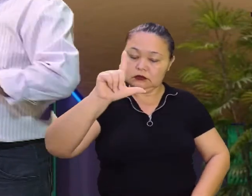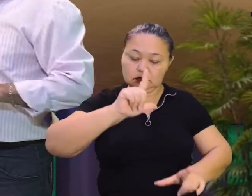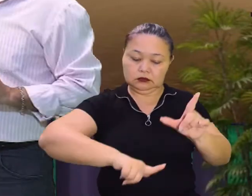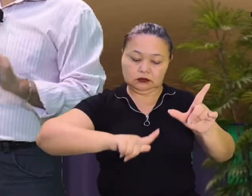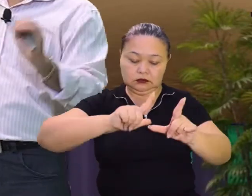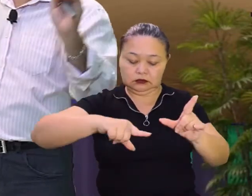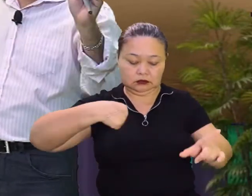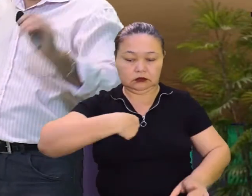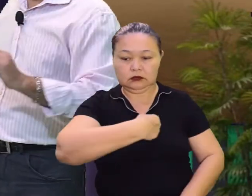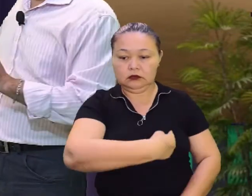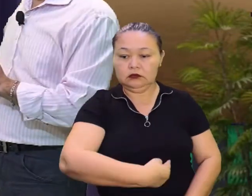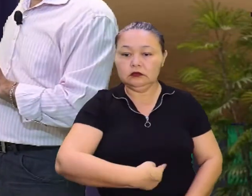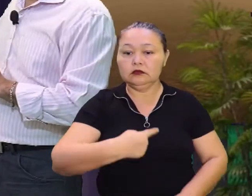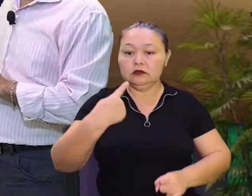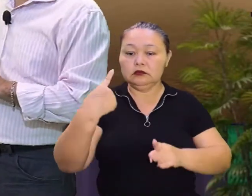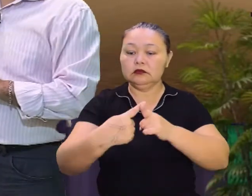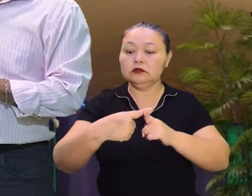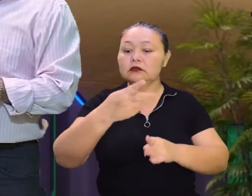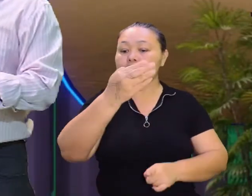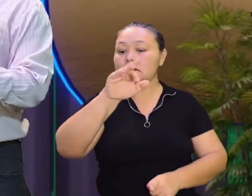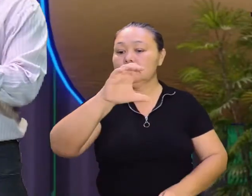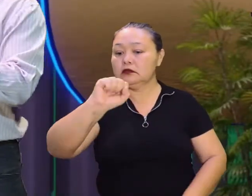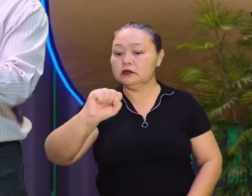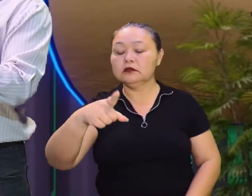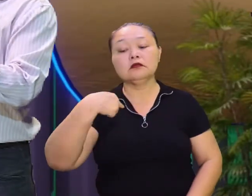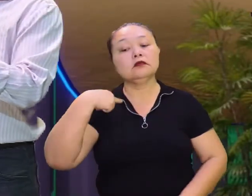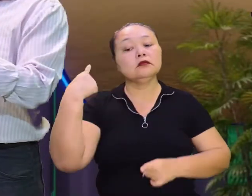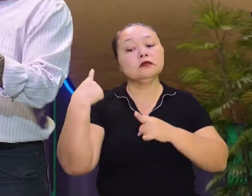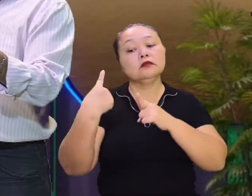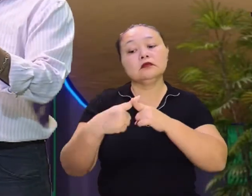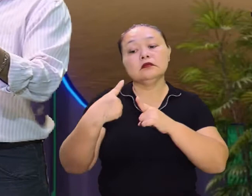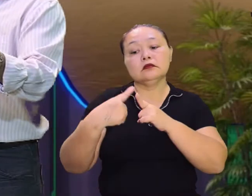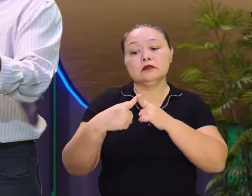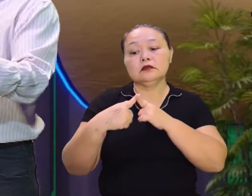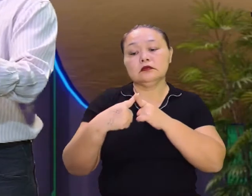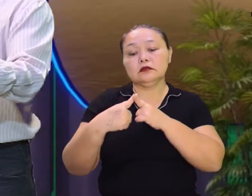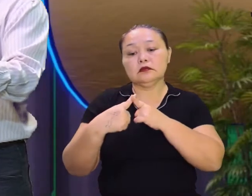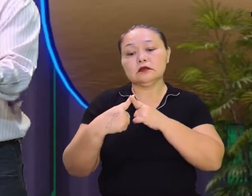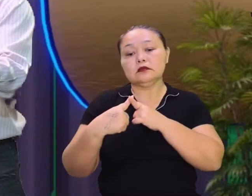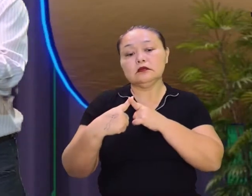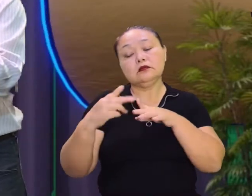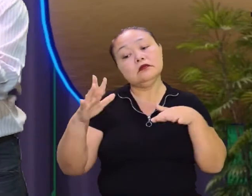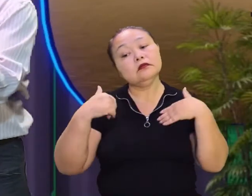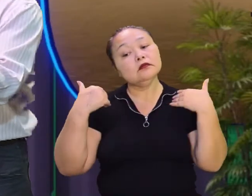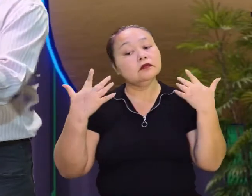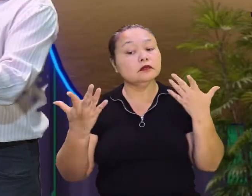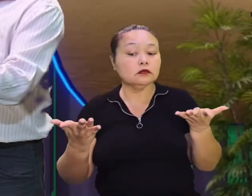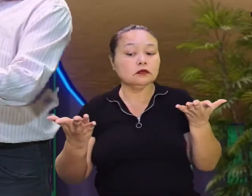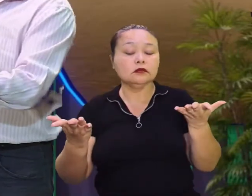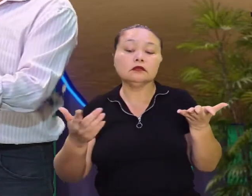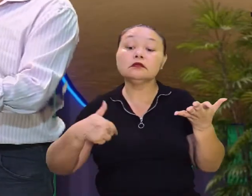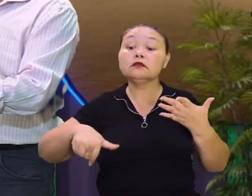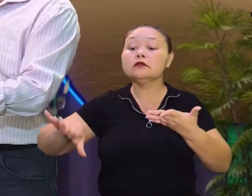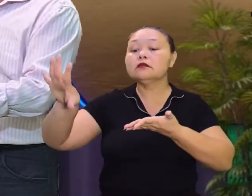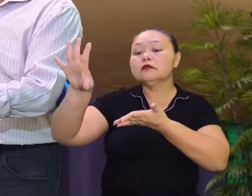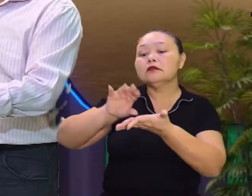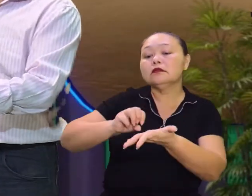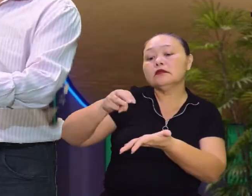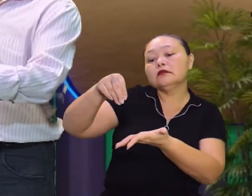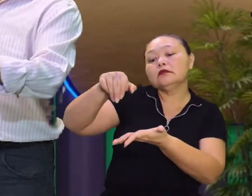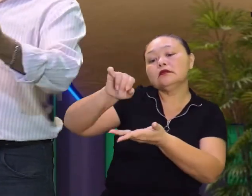BRICS. Daqui a pouco a gente vai ver o que é. E então, Rogério, justamente nesse